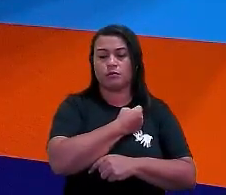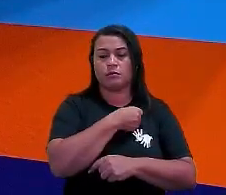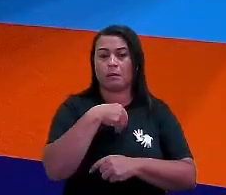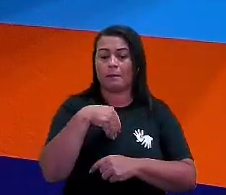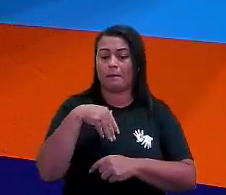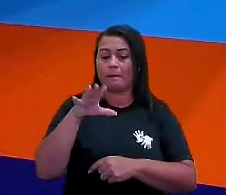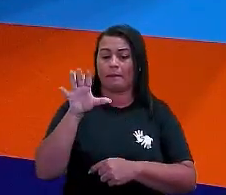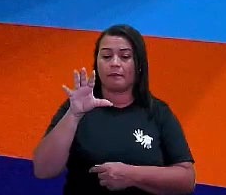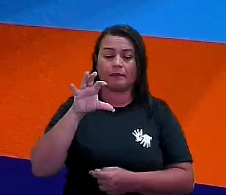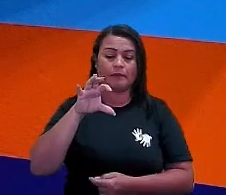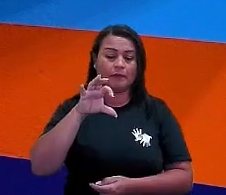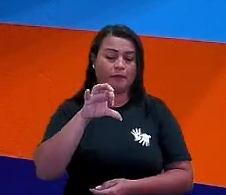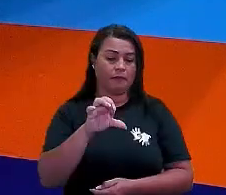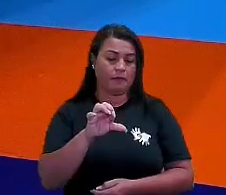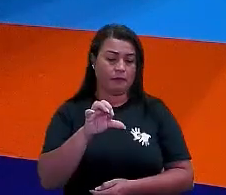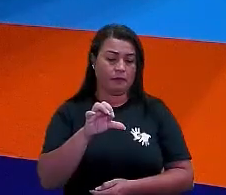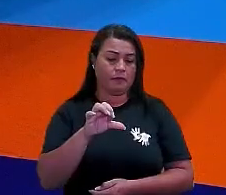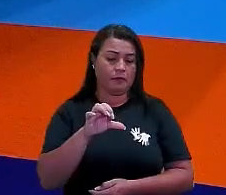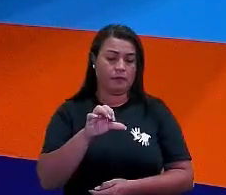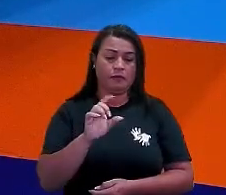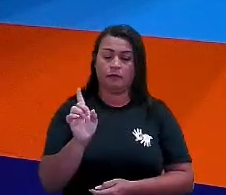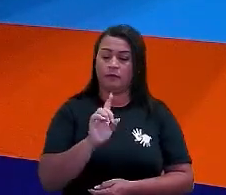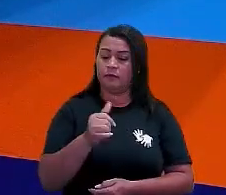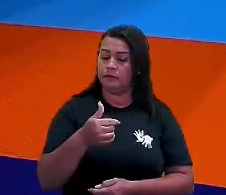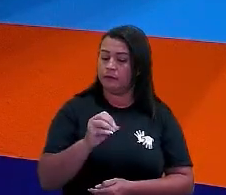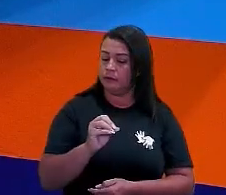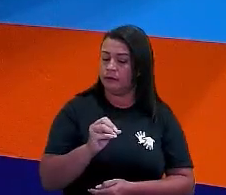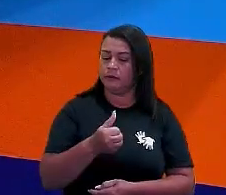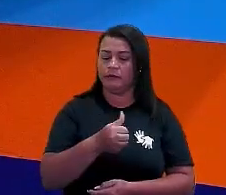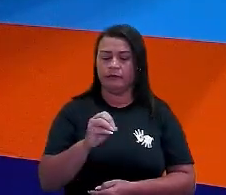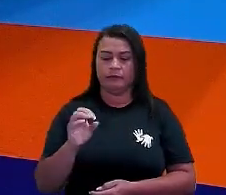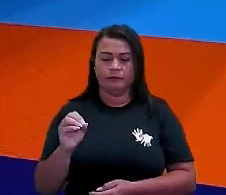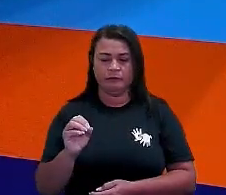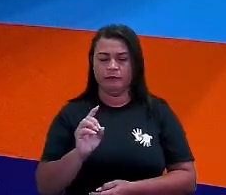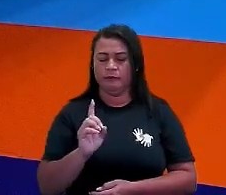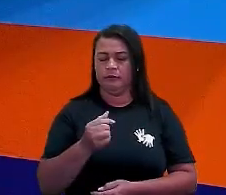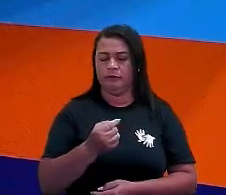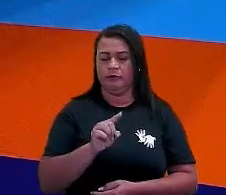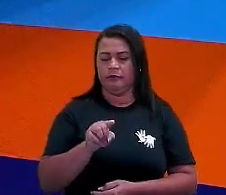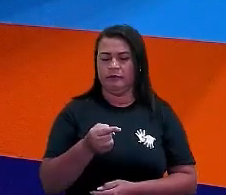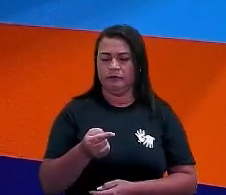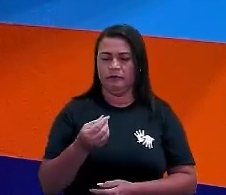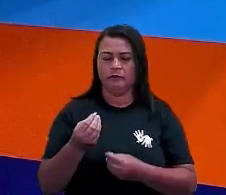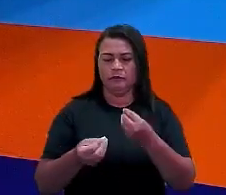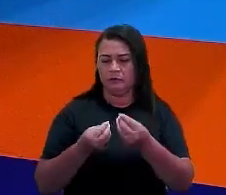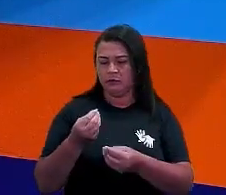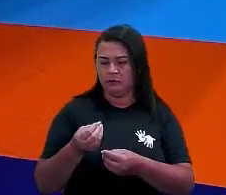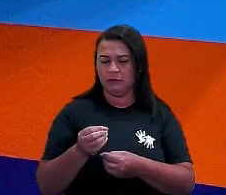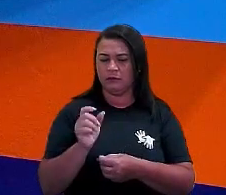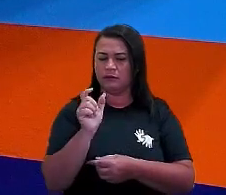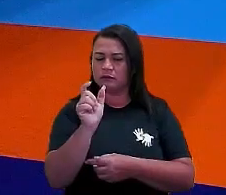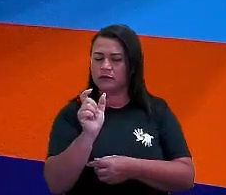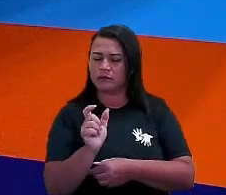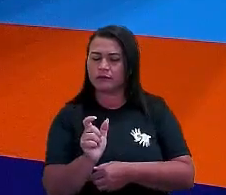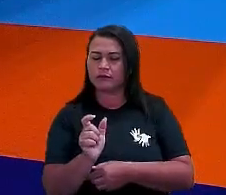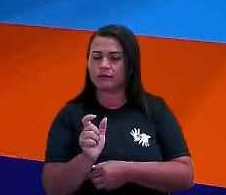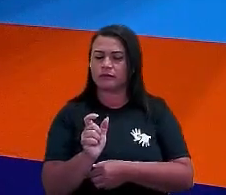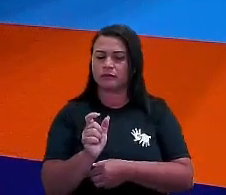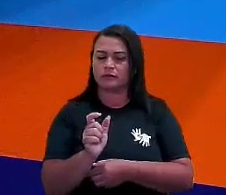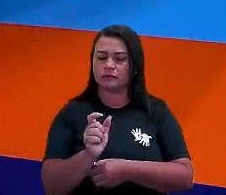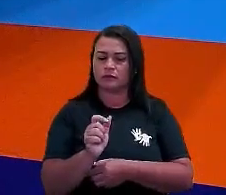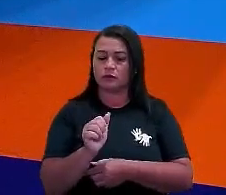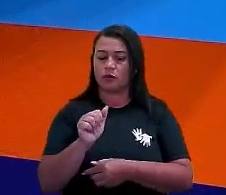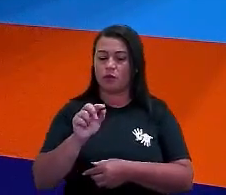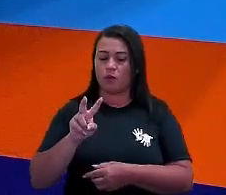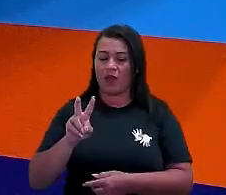9, mas não é nem 10, nem 100, nem 1000. E aí eu vou usar aquela palavrinha, lembra? O